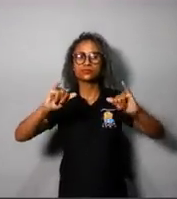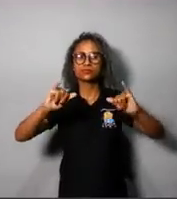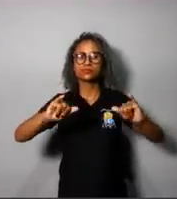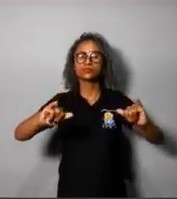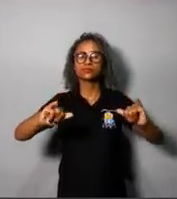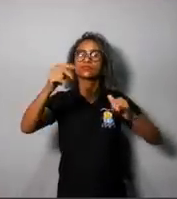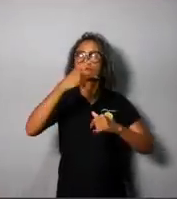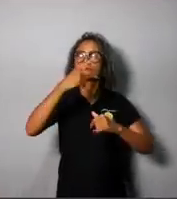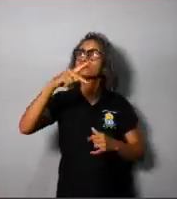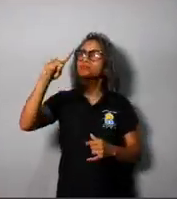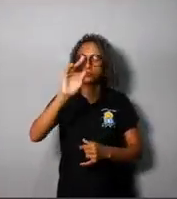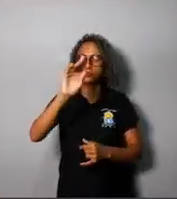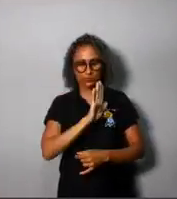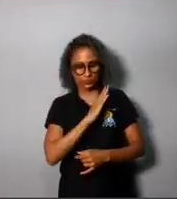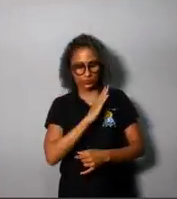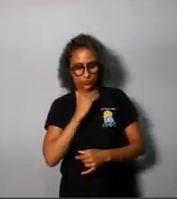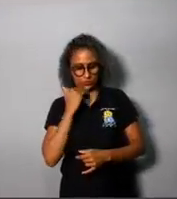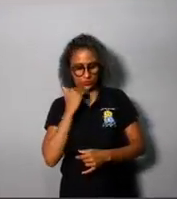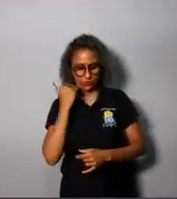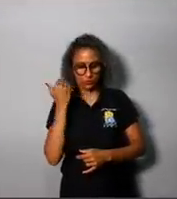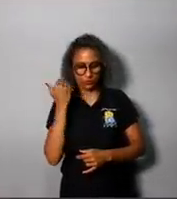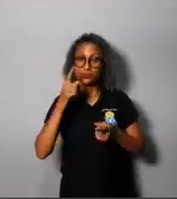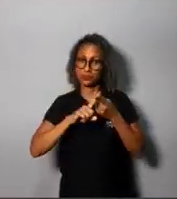proclamamos a vossa